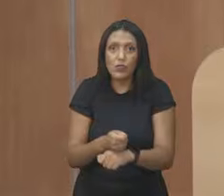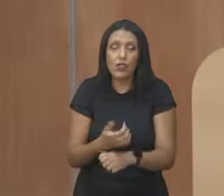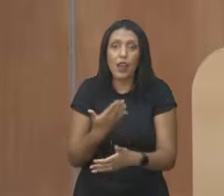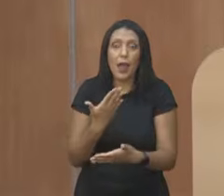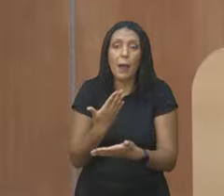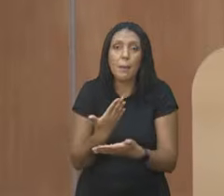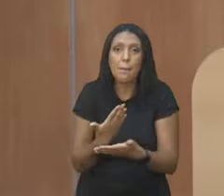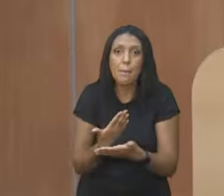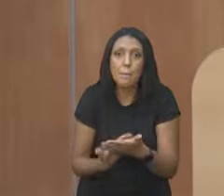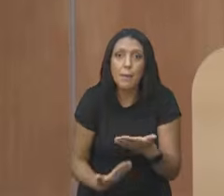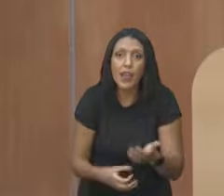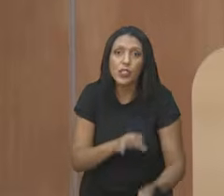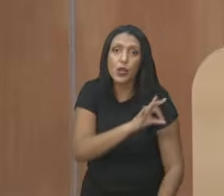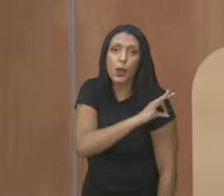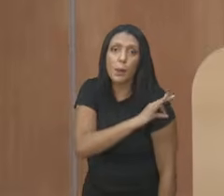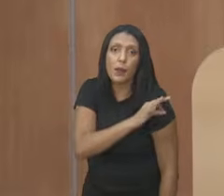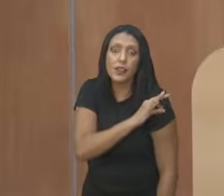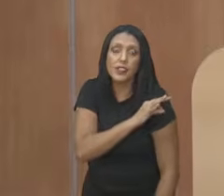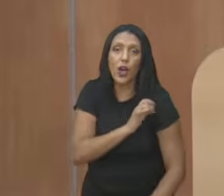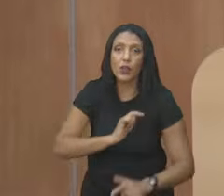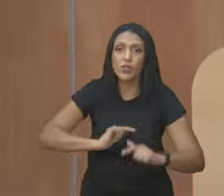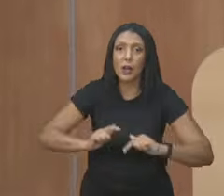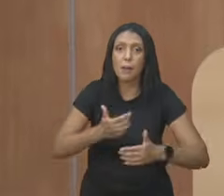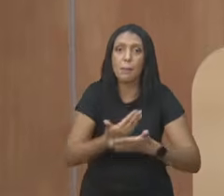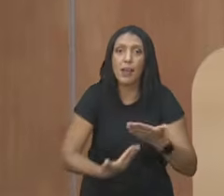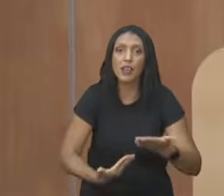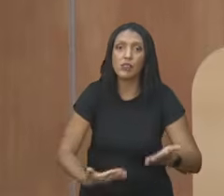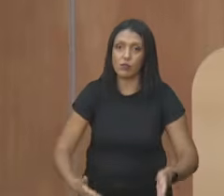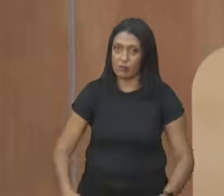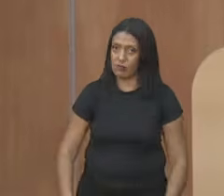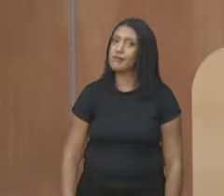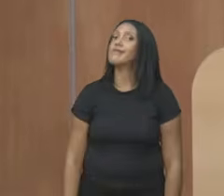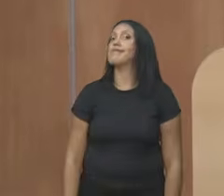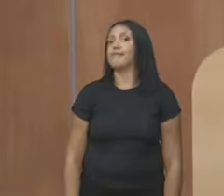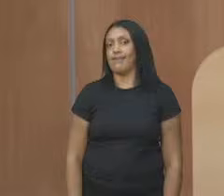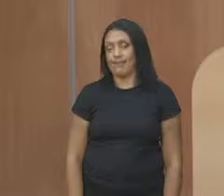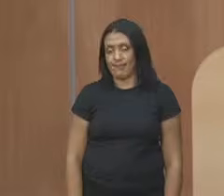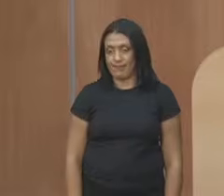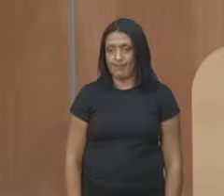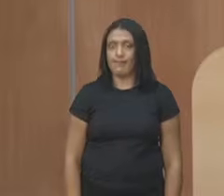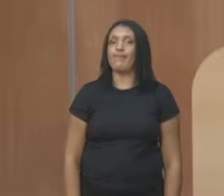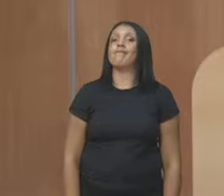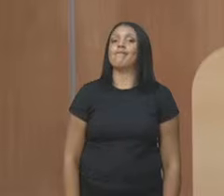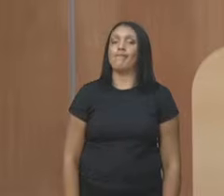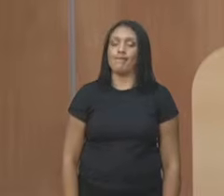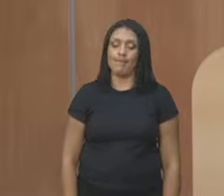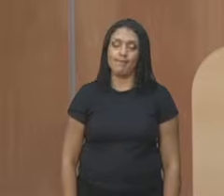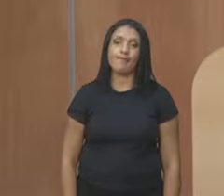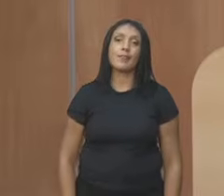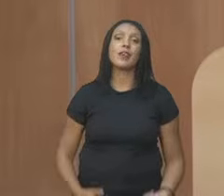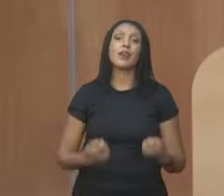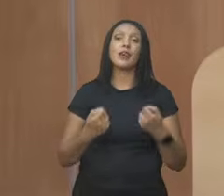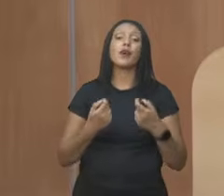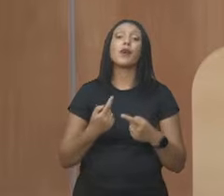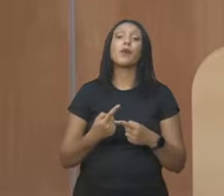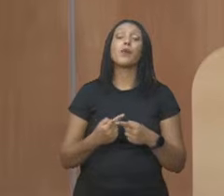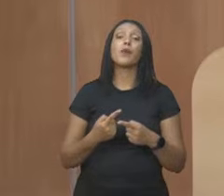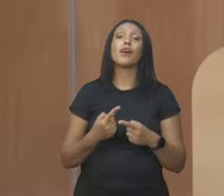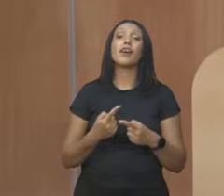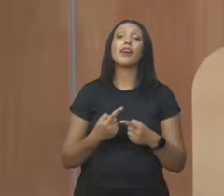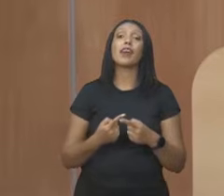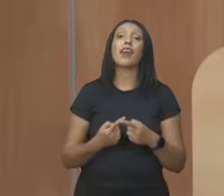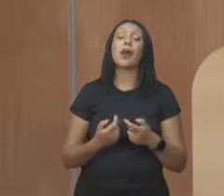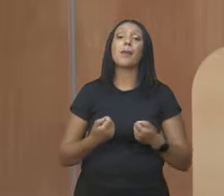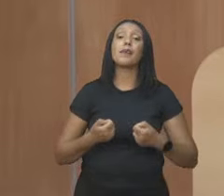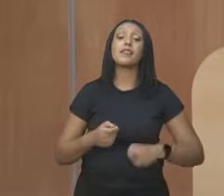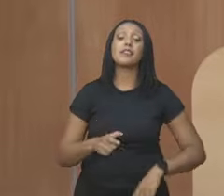isto, perde a farda também. Ele que tem que pôr na cabeça dele, que ele tem que ir se tratar do